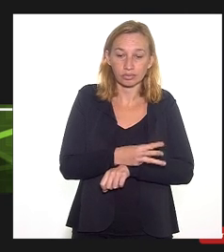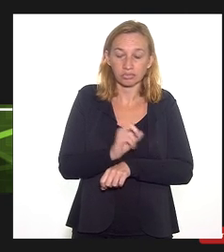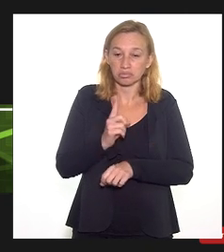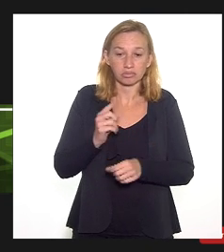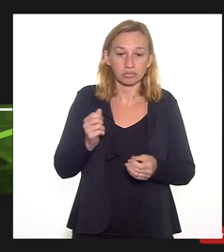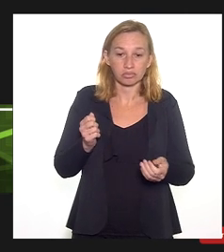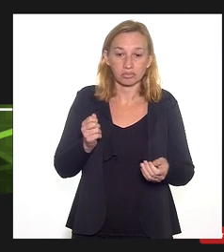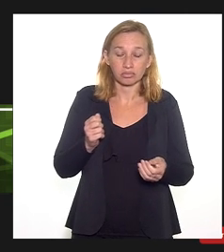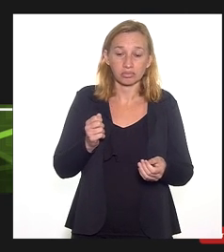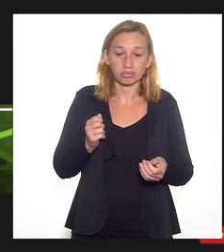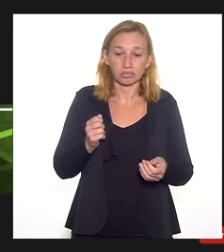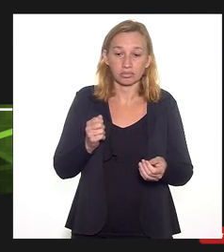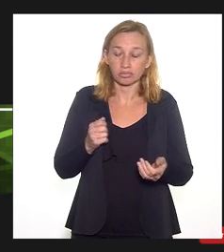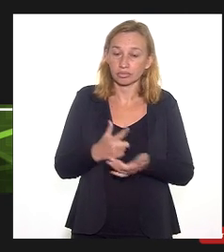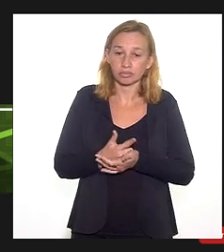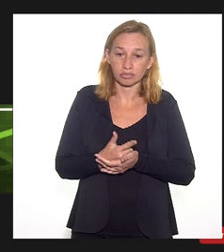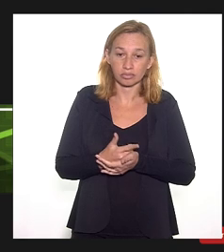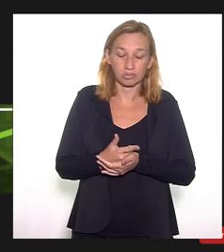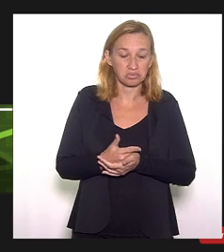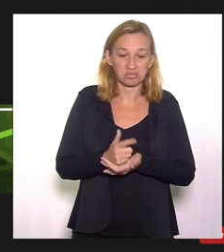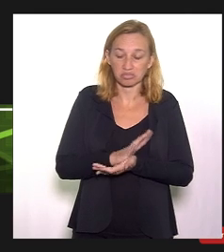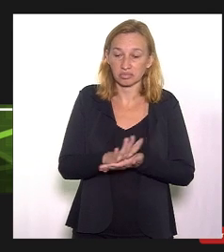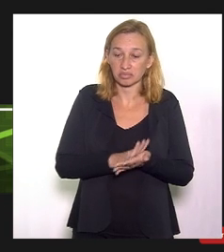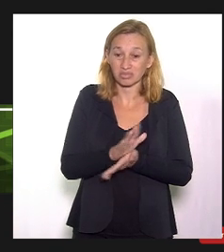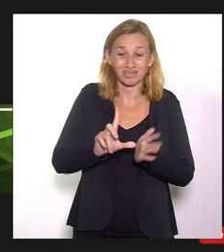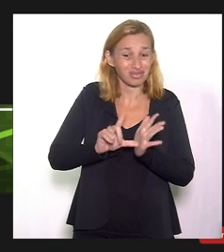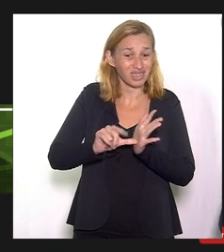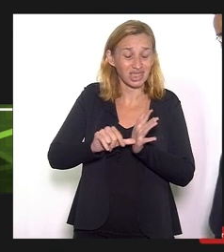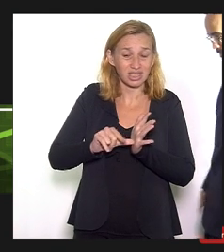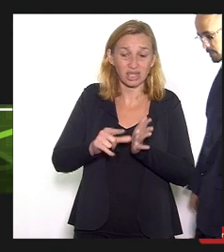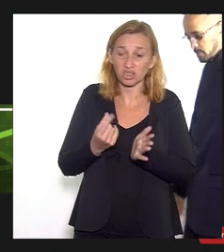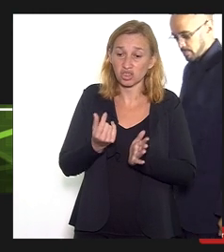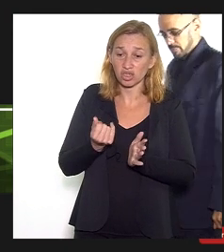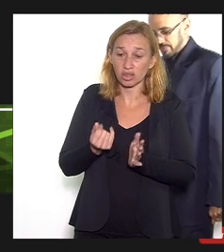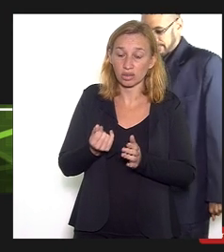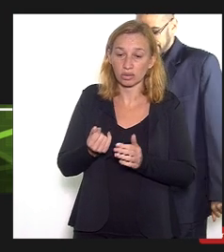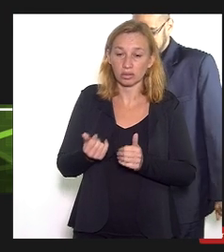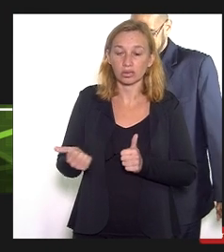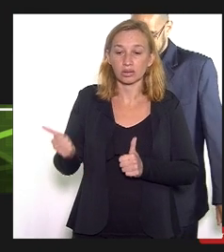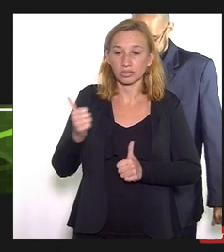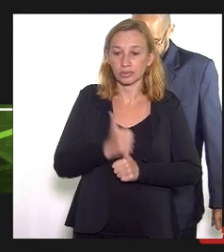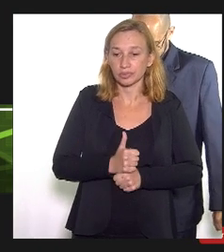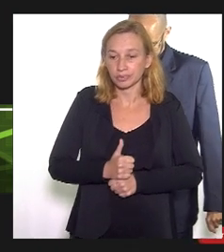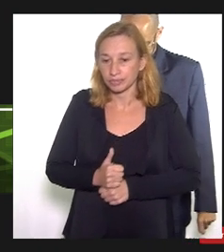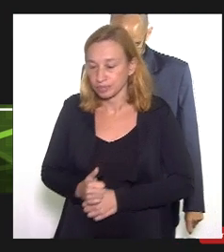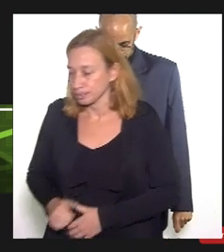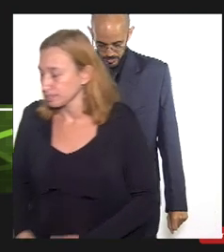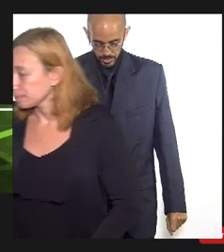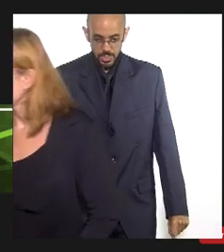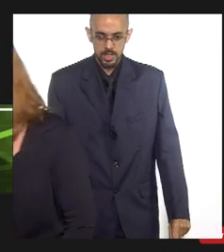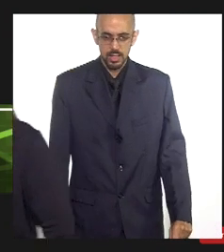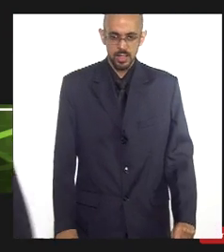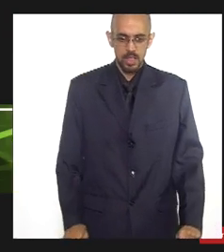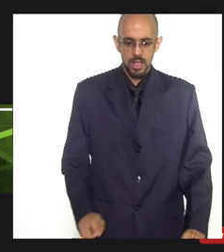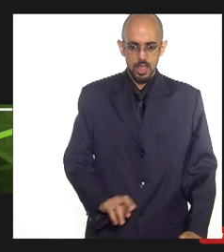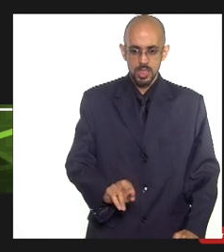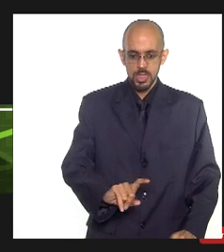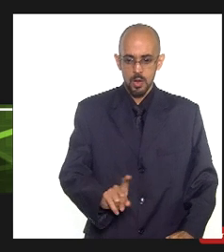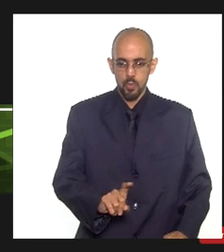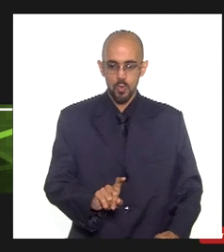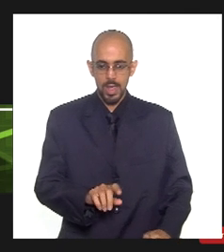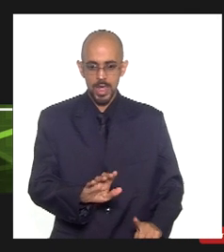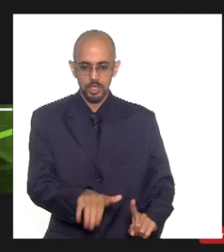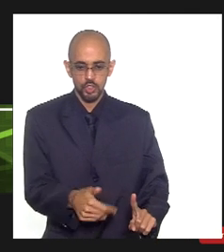pagamento atrasado apesar dos esforços do reitor para que eles sejam pagos não é digno você viver chegar